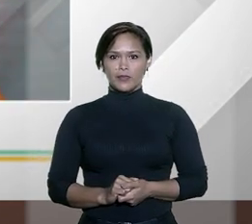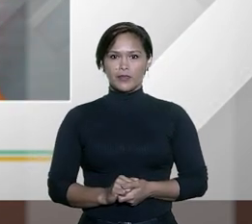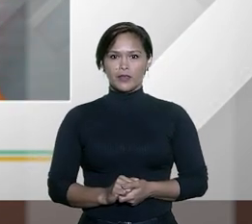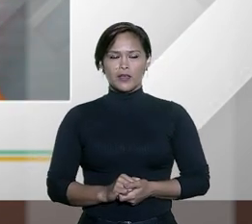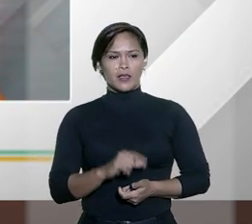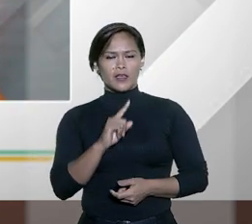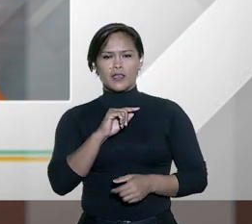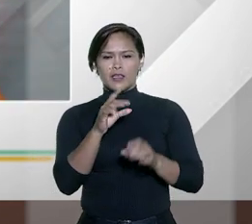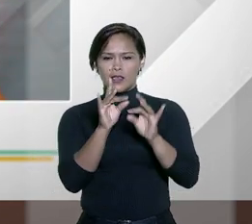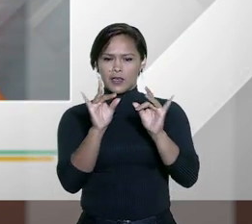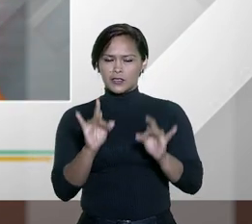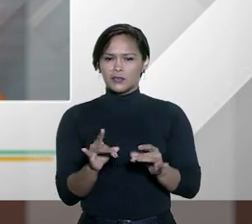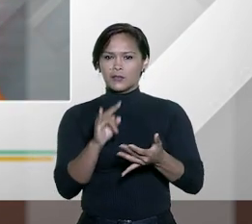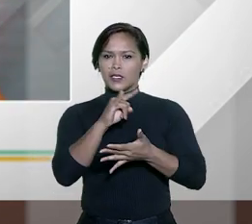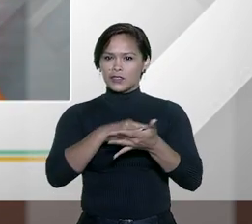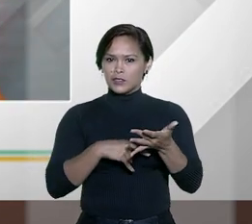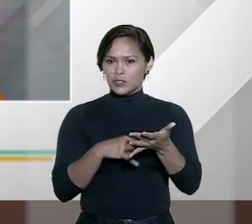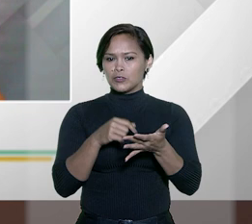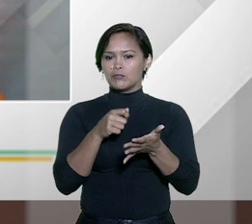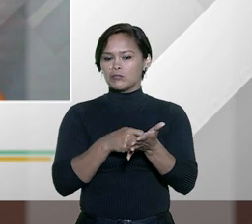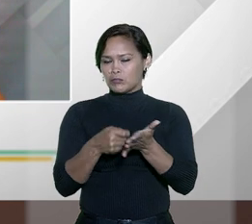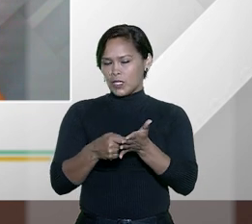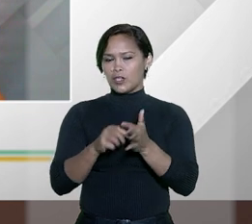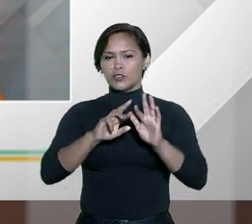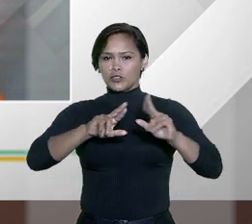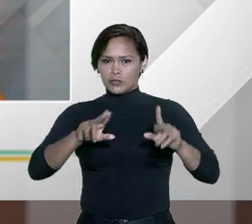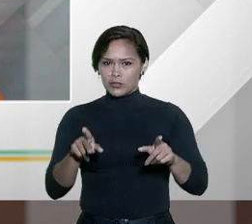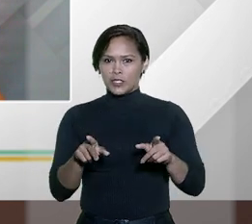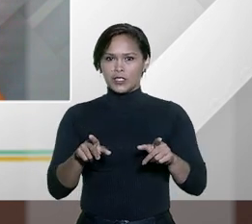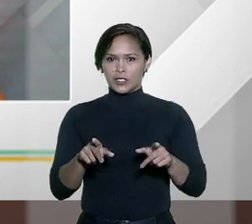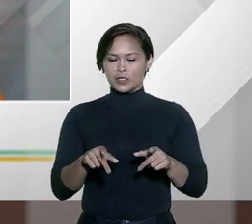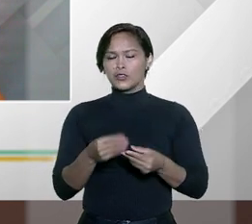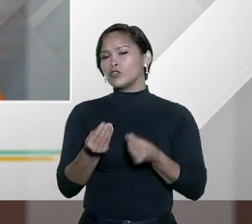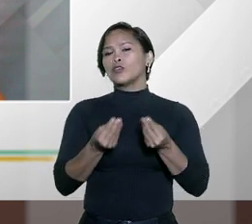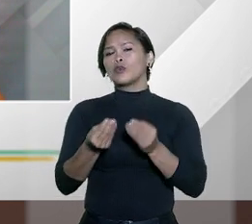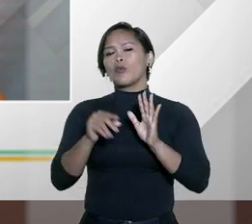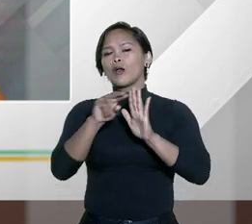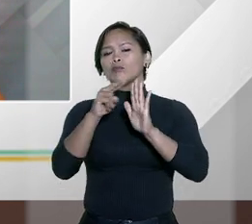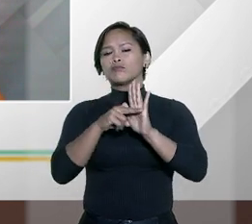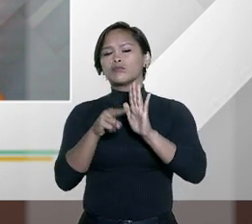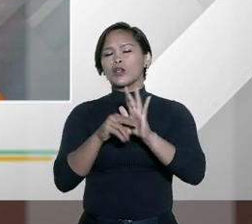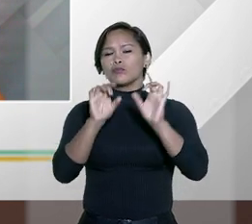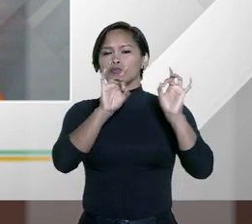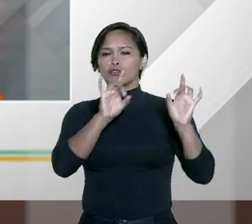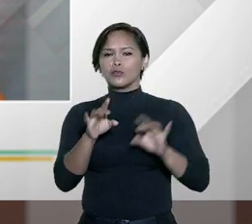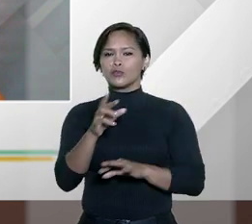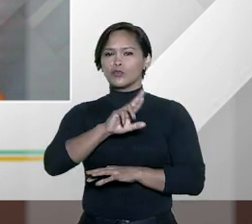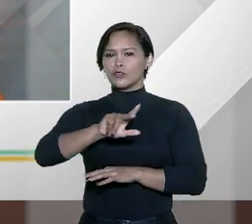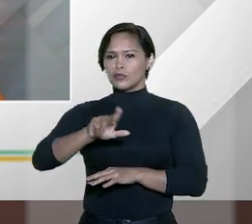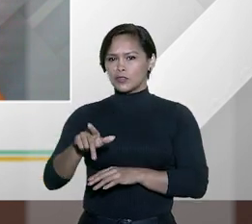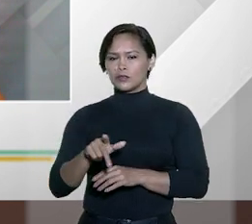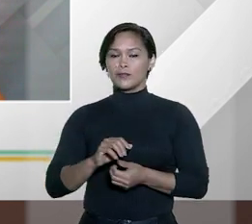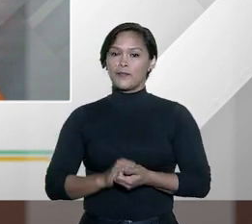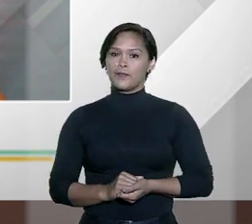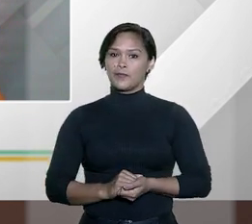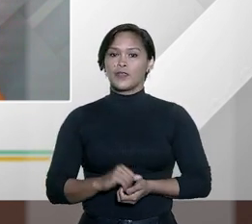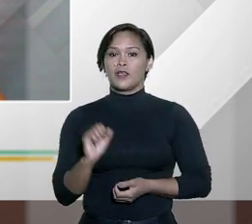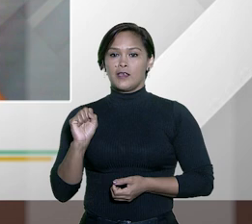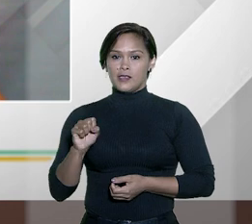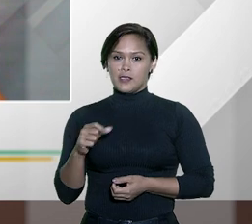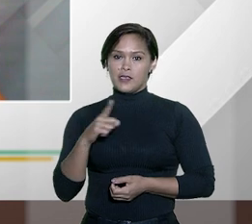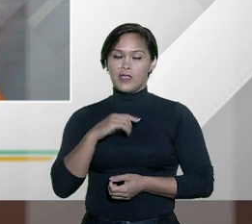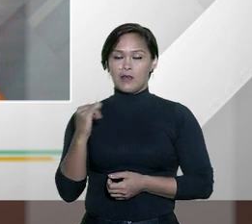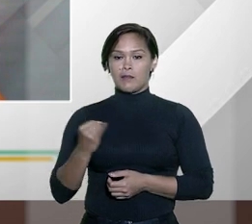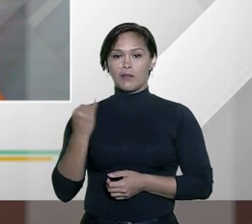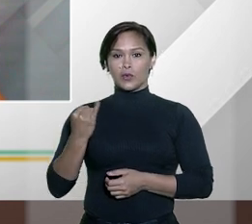E há espécies de precatórios também, correto, professor Marco? Quais seriam eles? Pode explicar isso para a gente? Exatamente, Tiago.